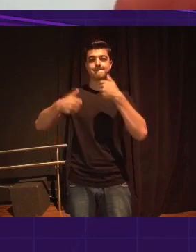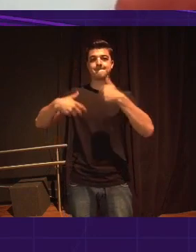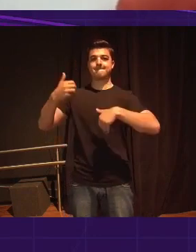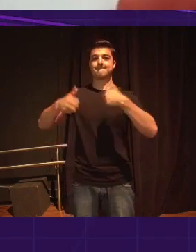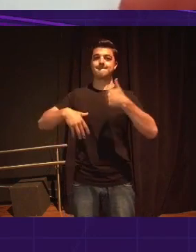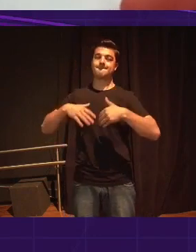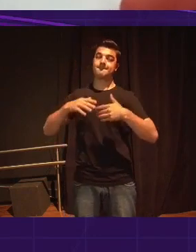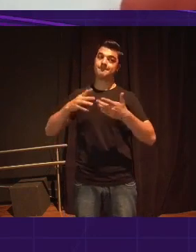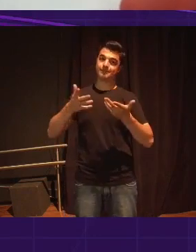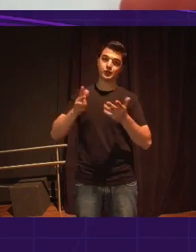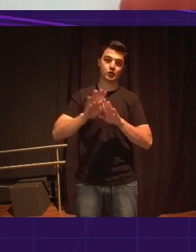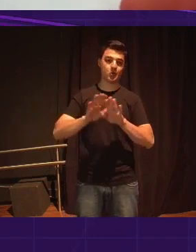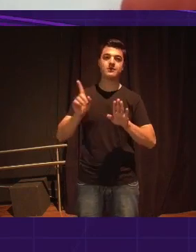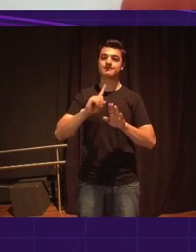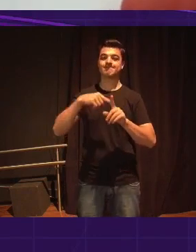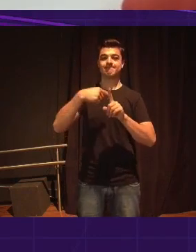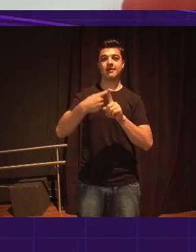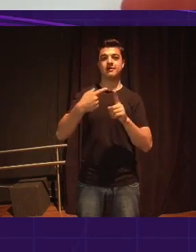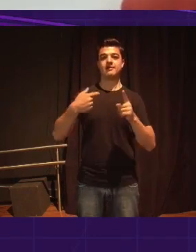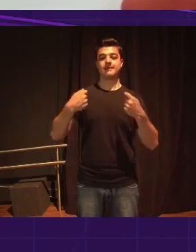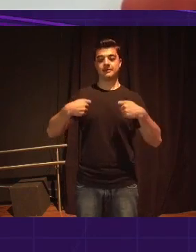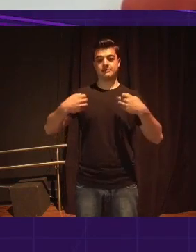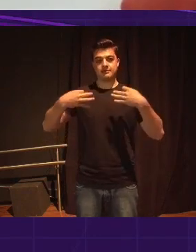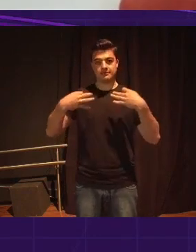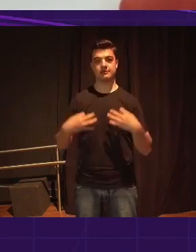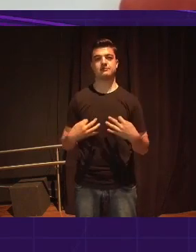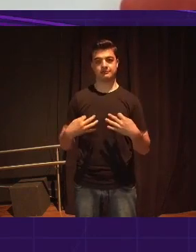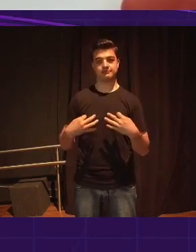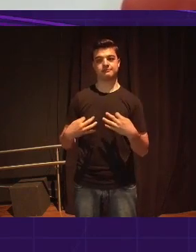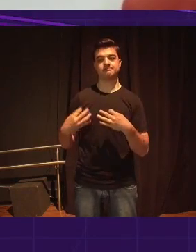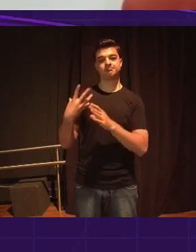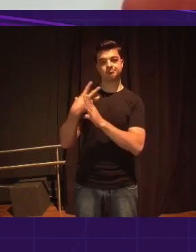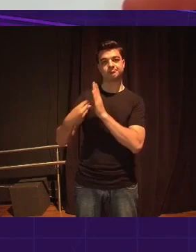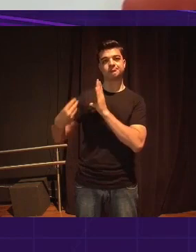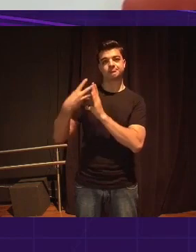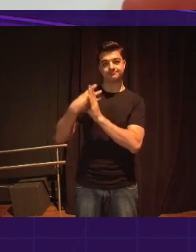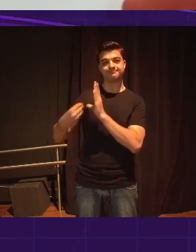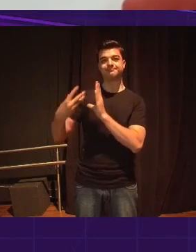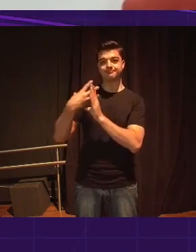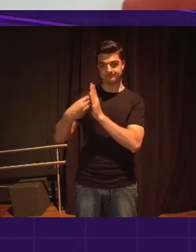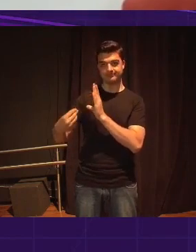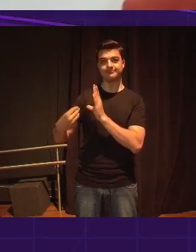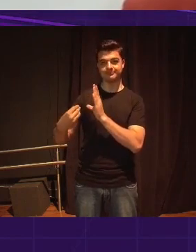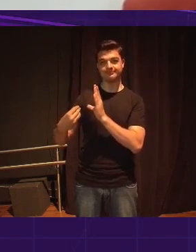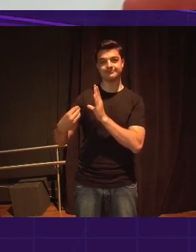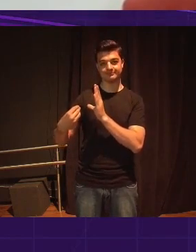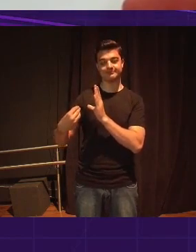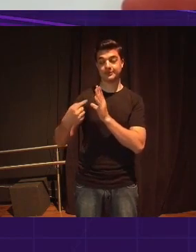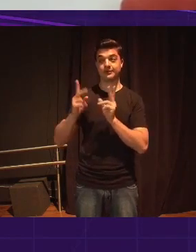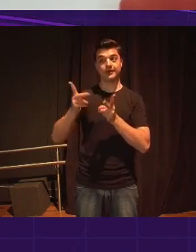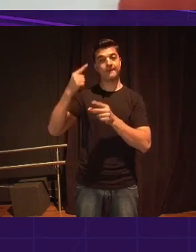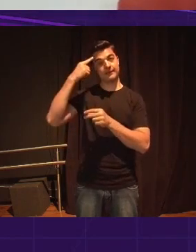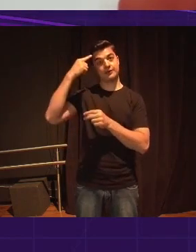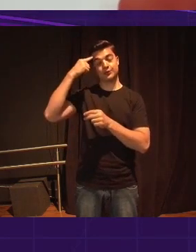ajuda a mover, né? Então, essa é minha primeira fase, que é o meu